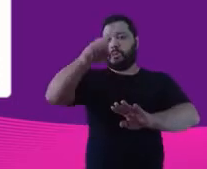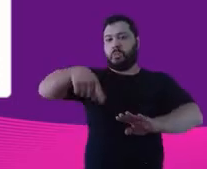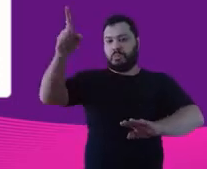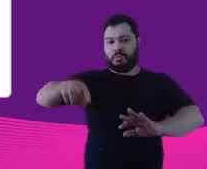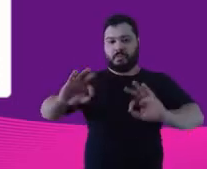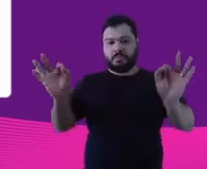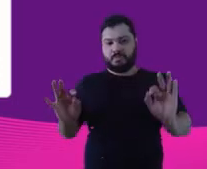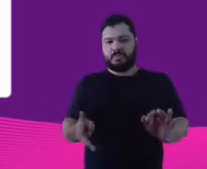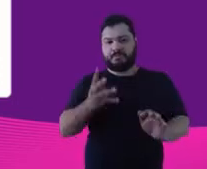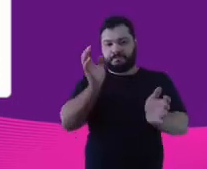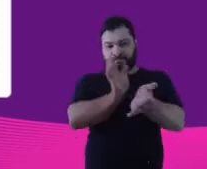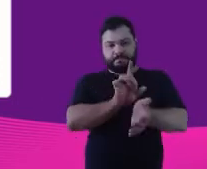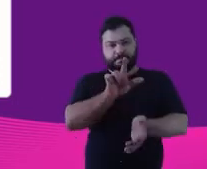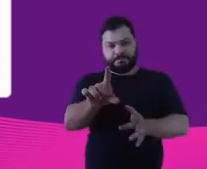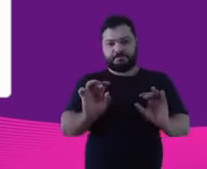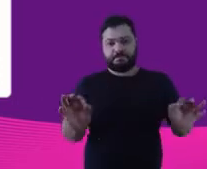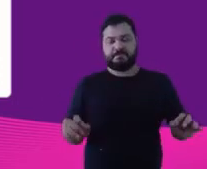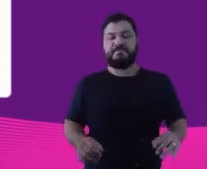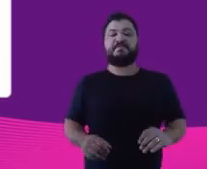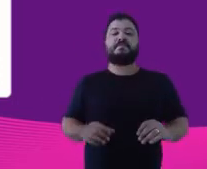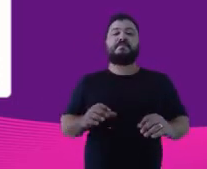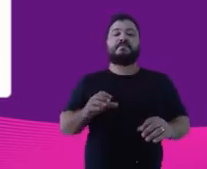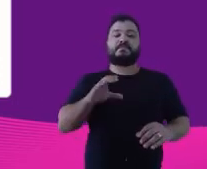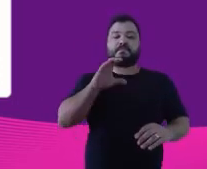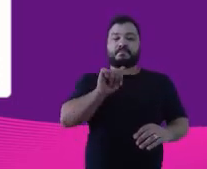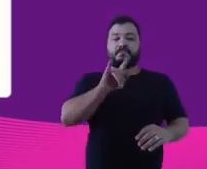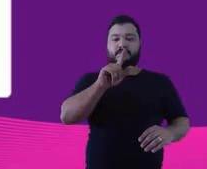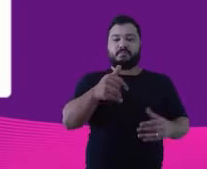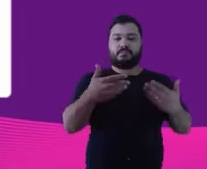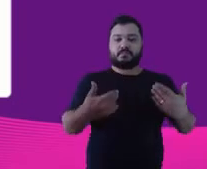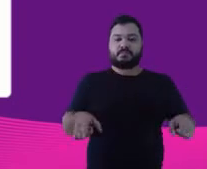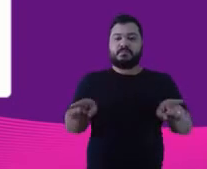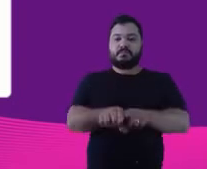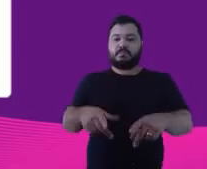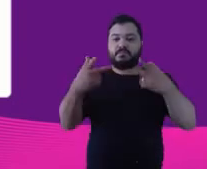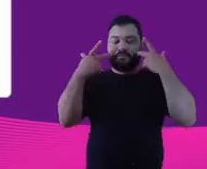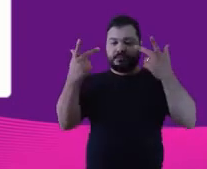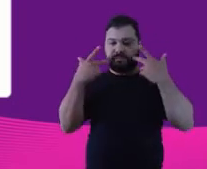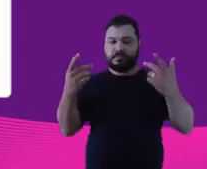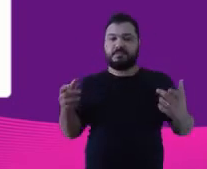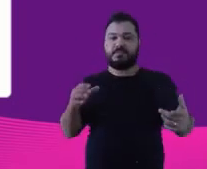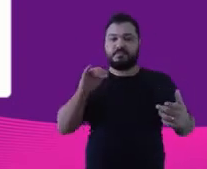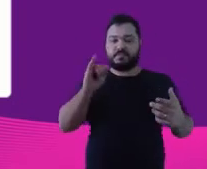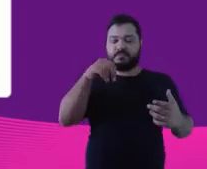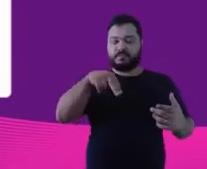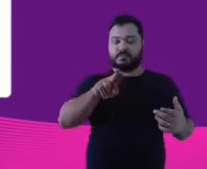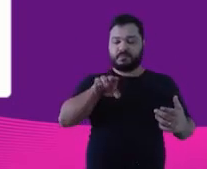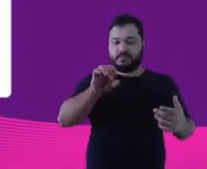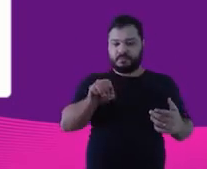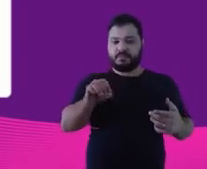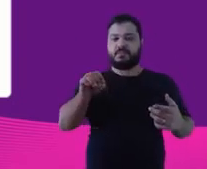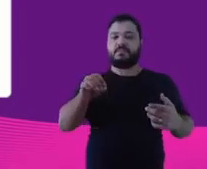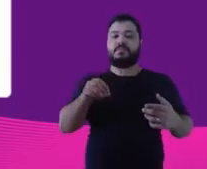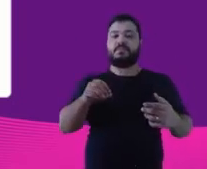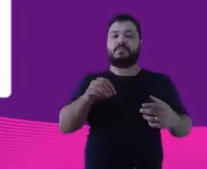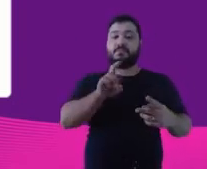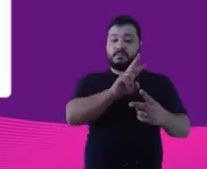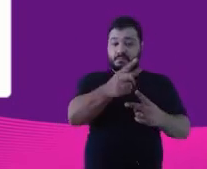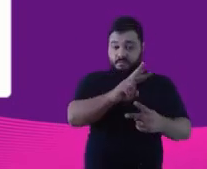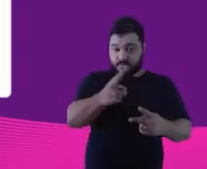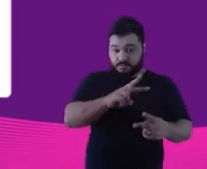o 4º ciclo, cadeia leve também normalizou a relação, e a imunofixação, tanto sérica quanto